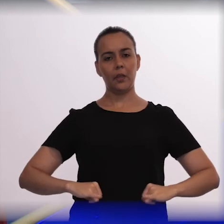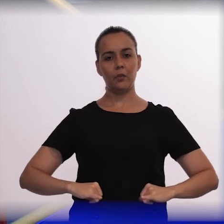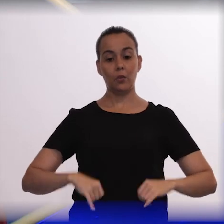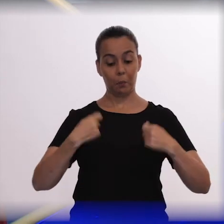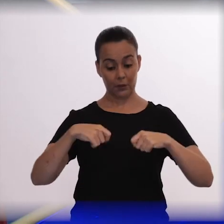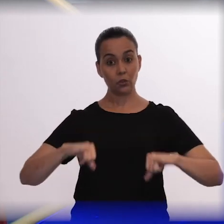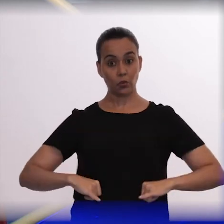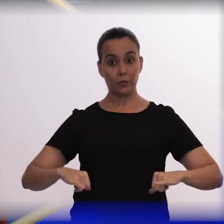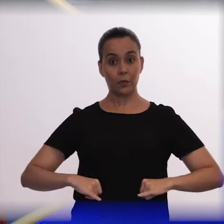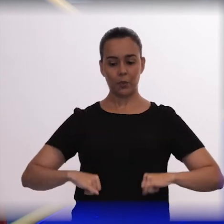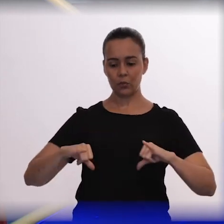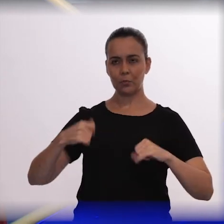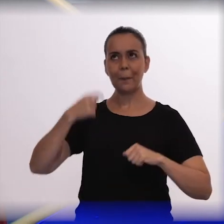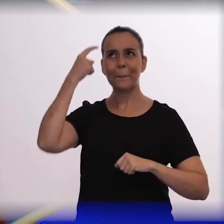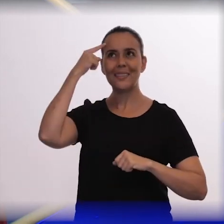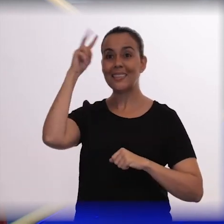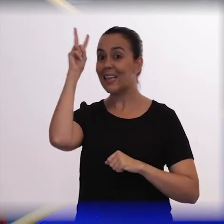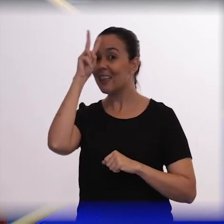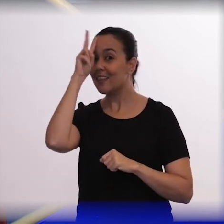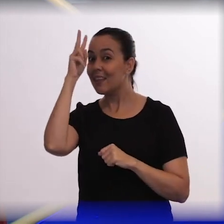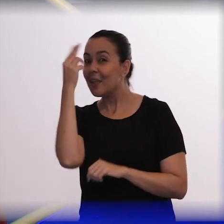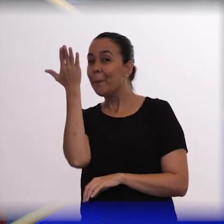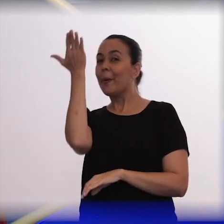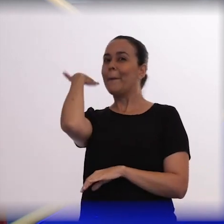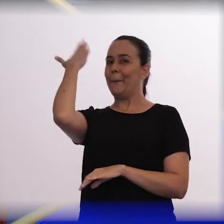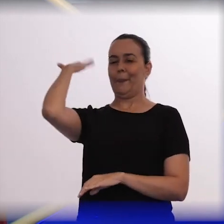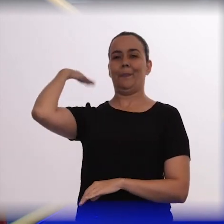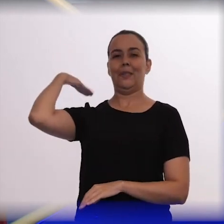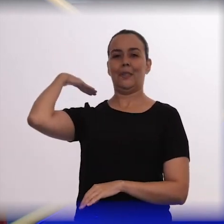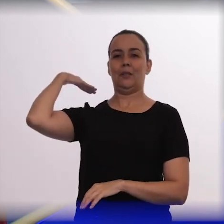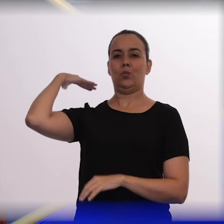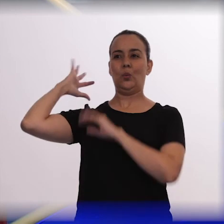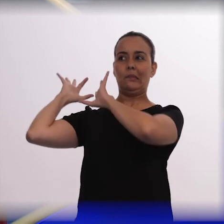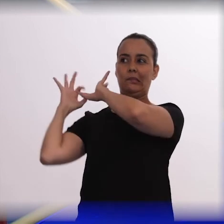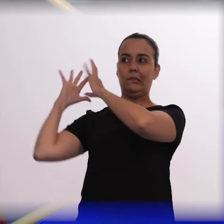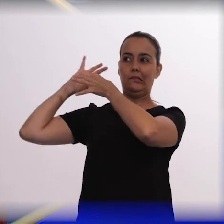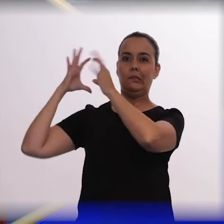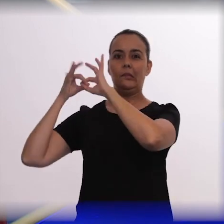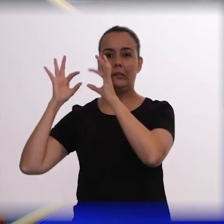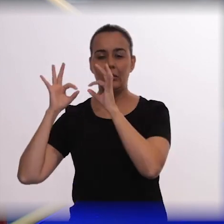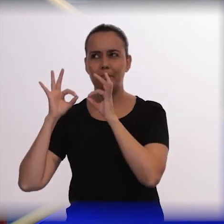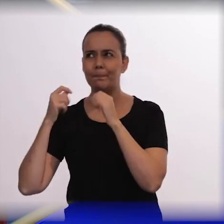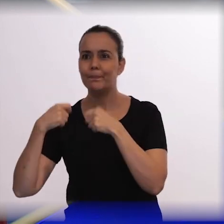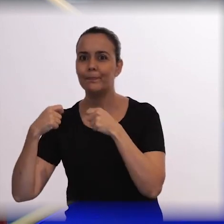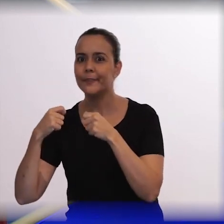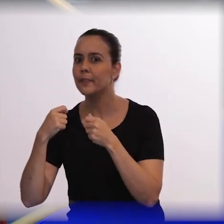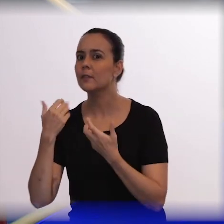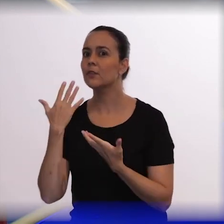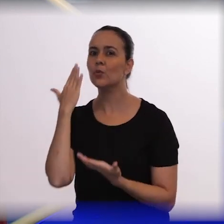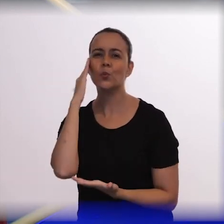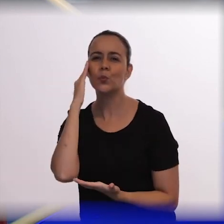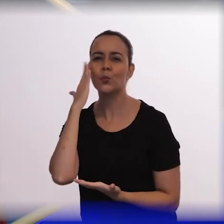sofrimento precisa haver pensamento. Precisa haver uma formulação de ideias. Eu tenho que simbolizar.